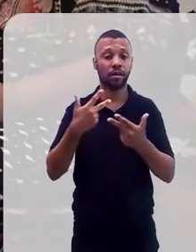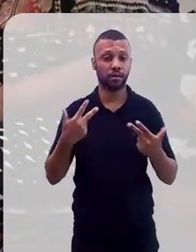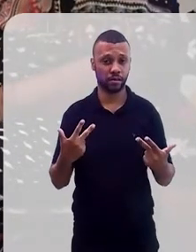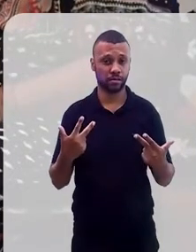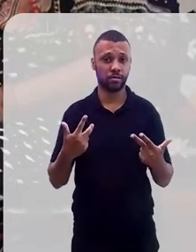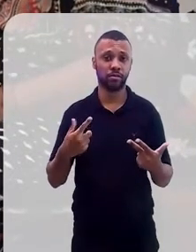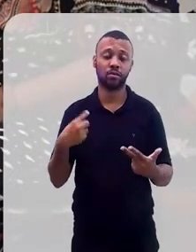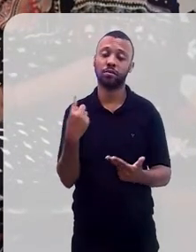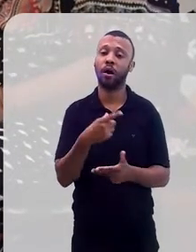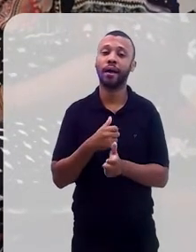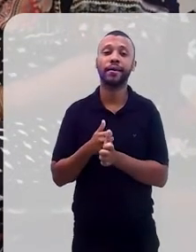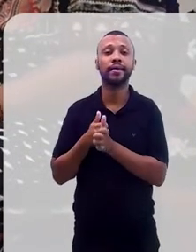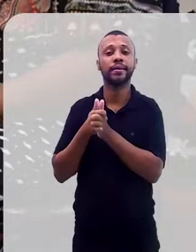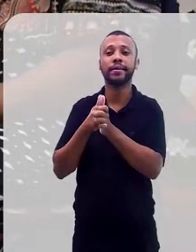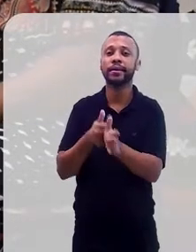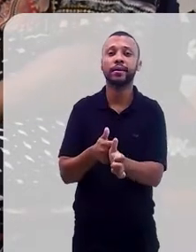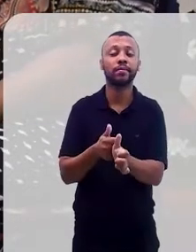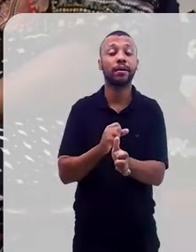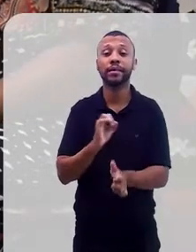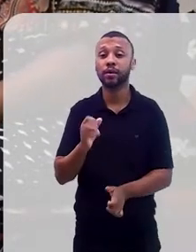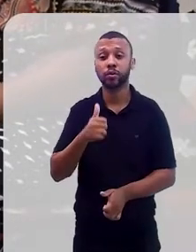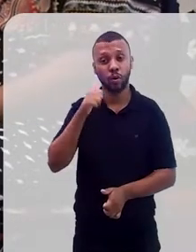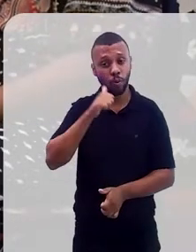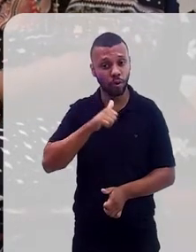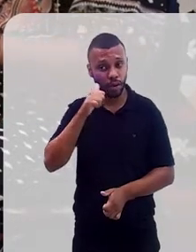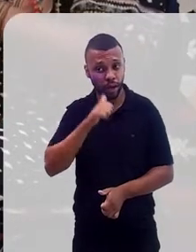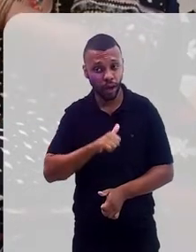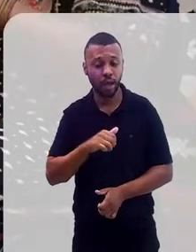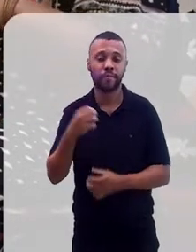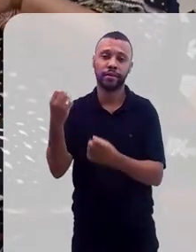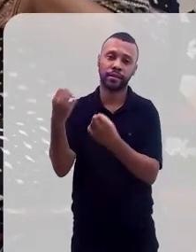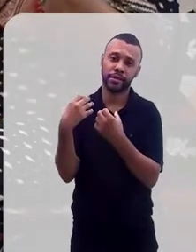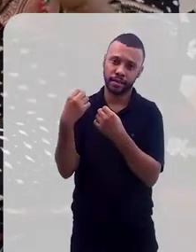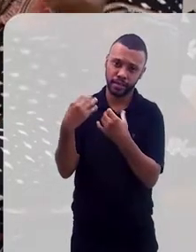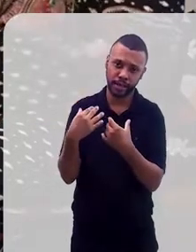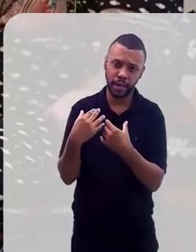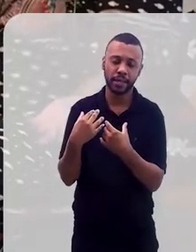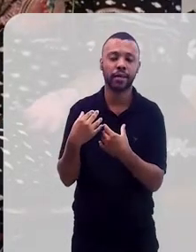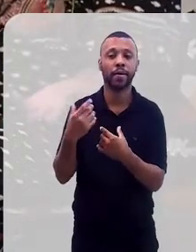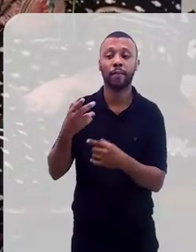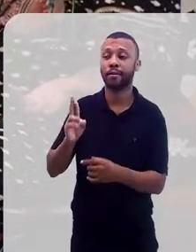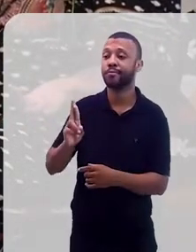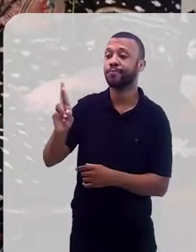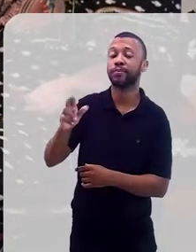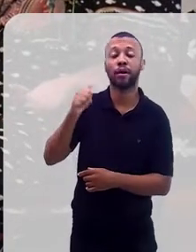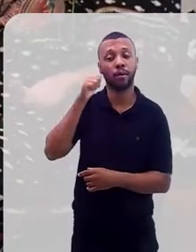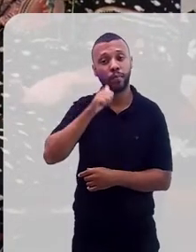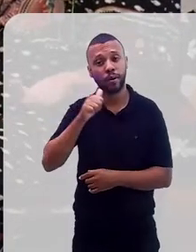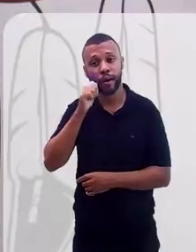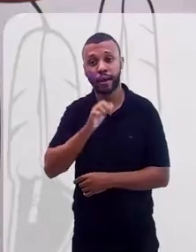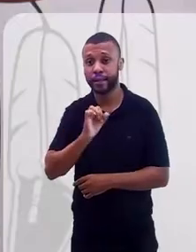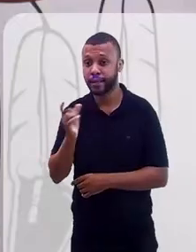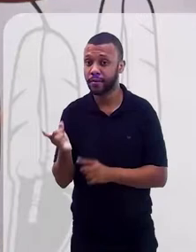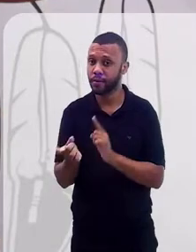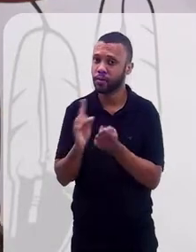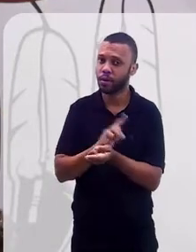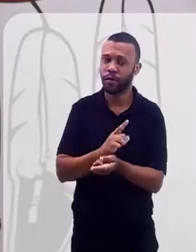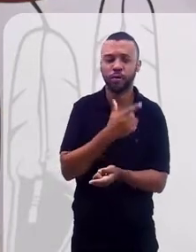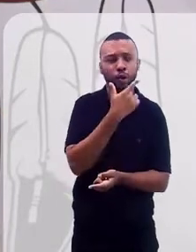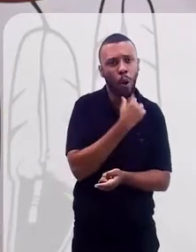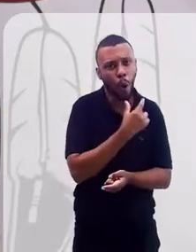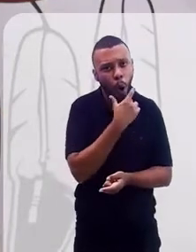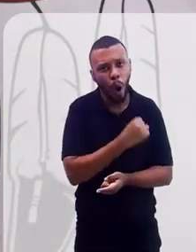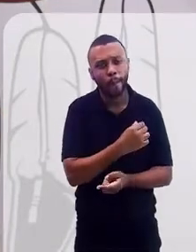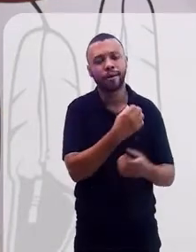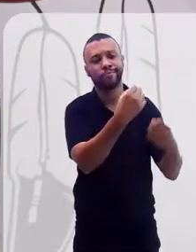Ojibwe, nós seguimos muito, se eu sou mulher, eu vou ser ensinada por mulheres. Se eu fosse